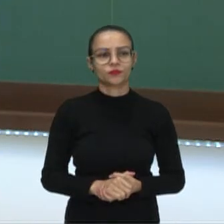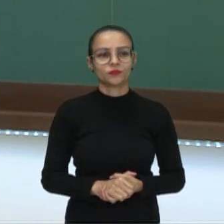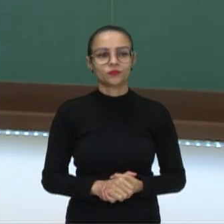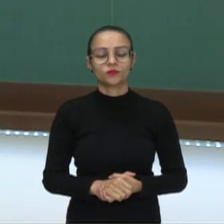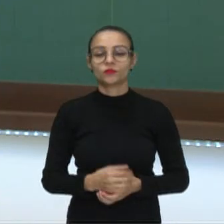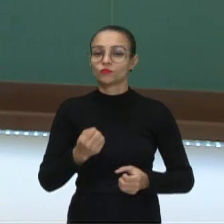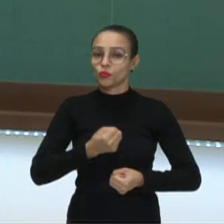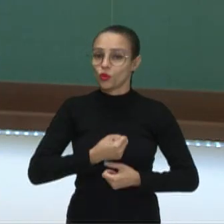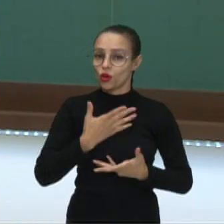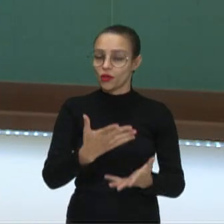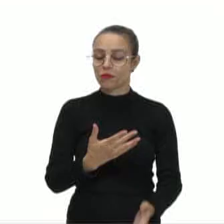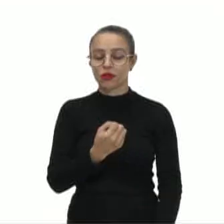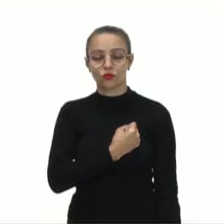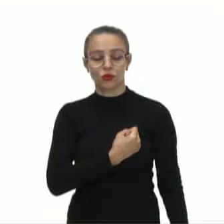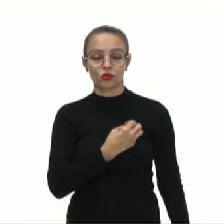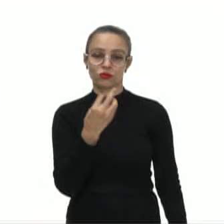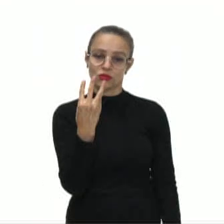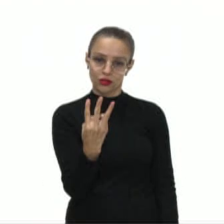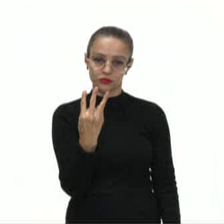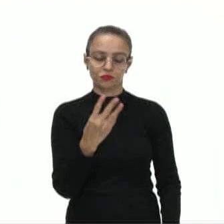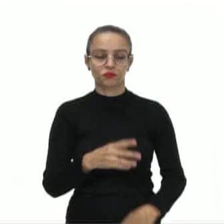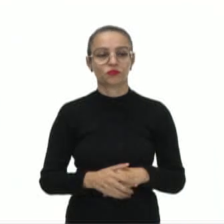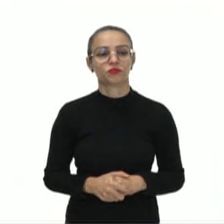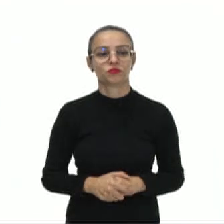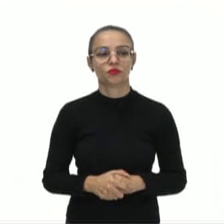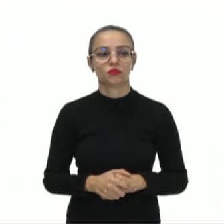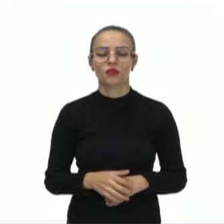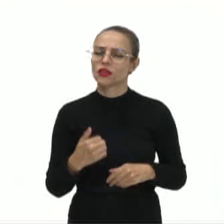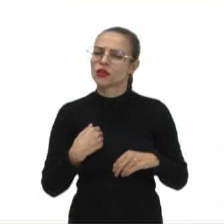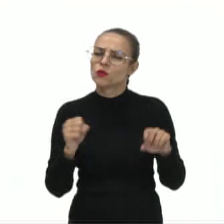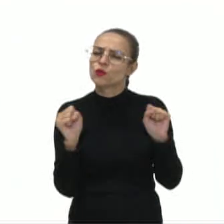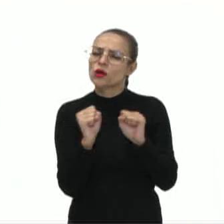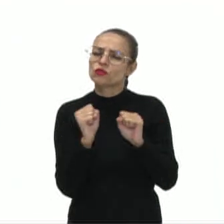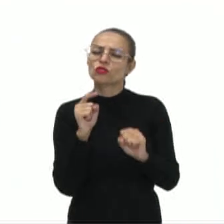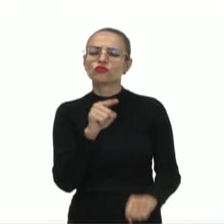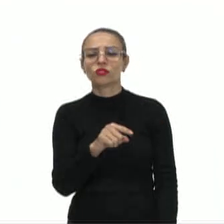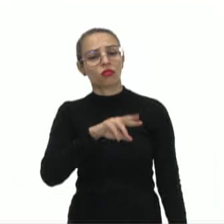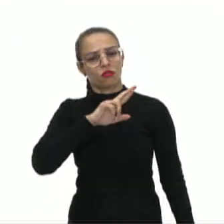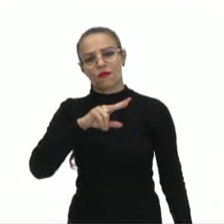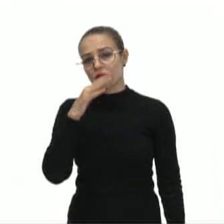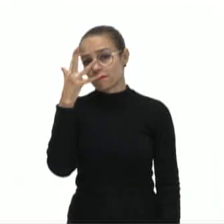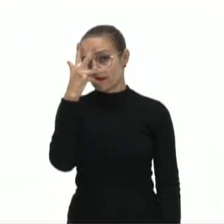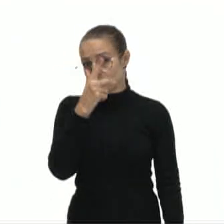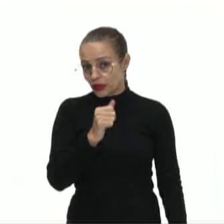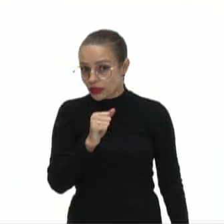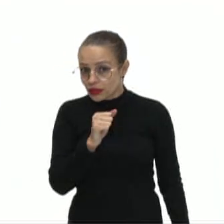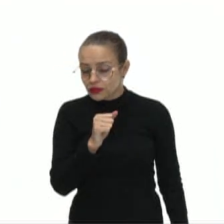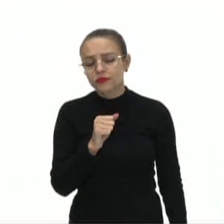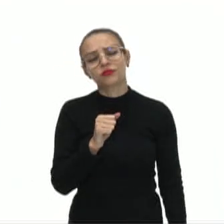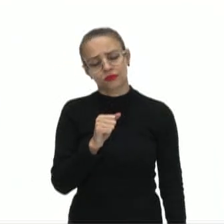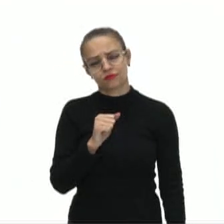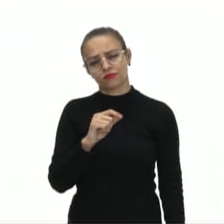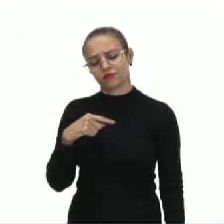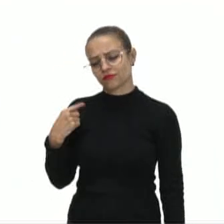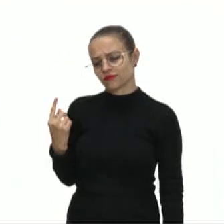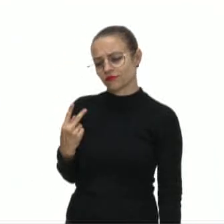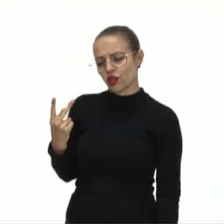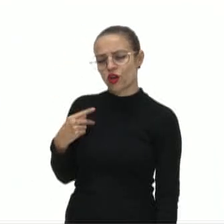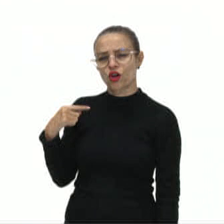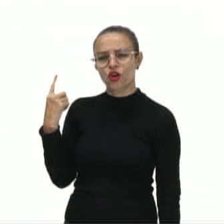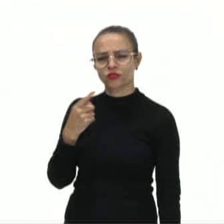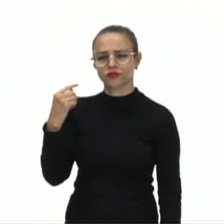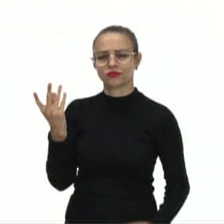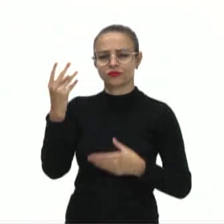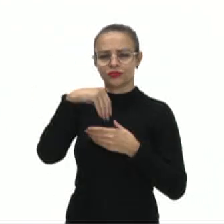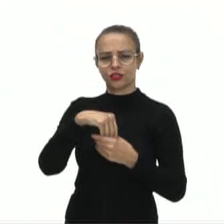No poema 3, o que eu adoro em ti não é tua beleza. A beleza é em nós que ela existe.